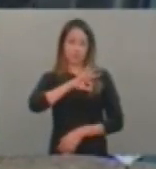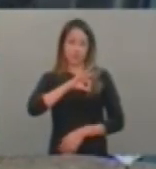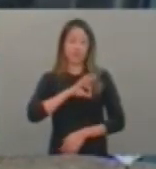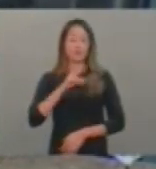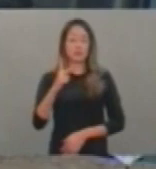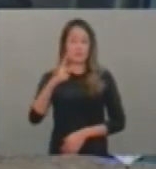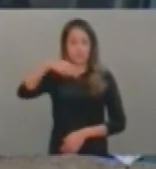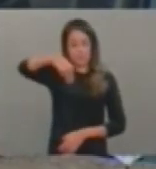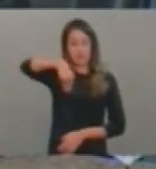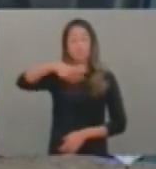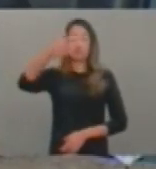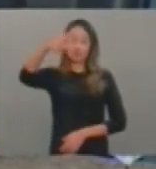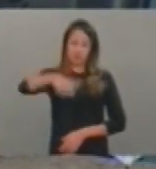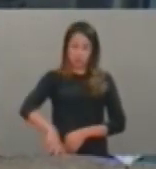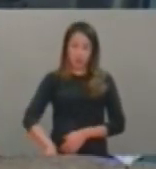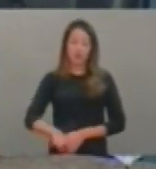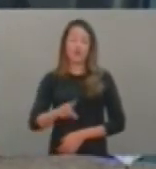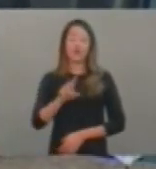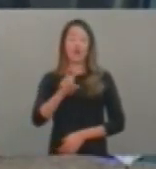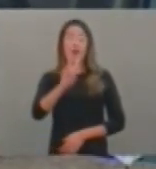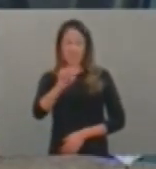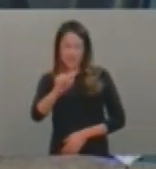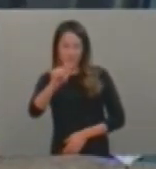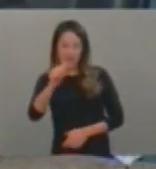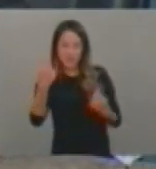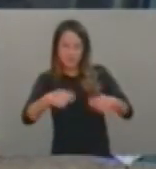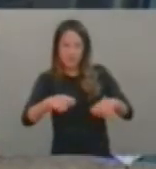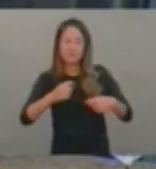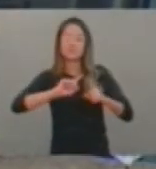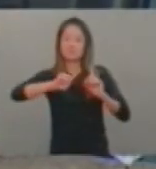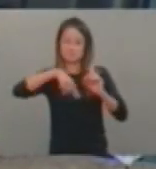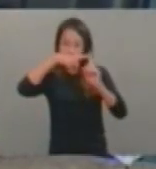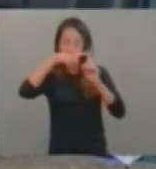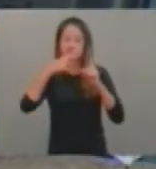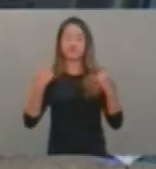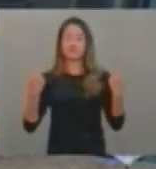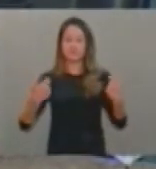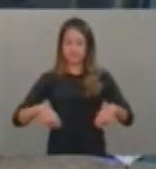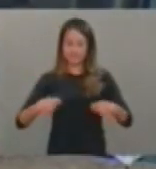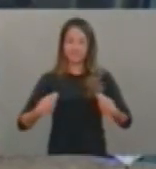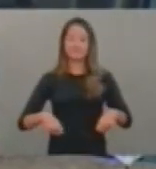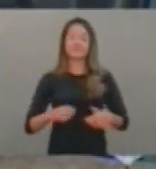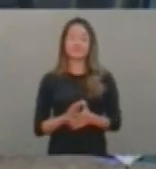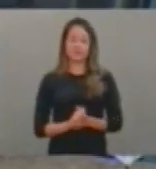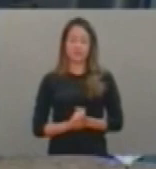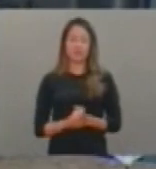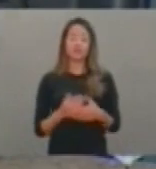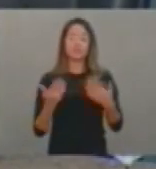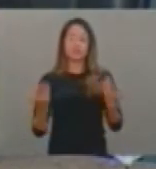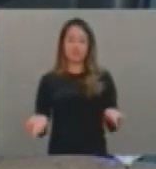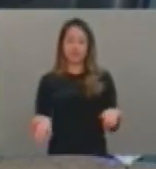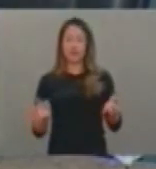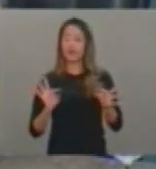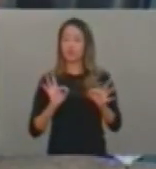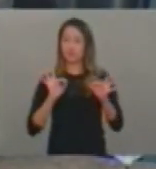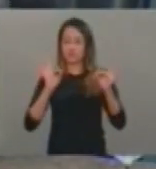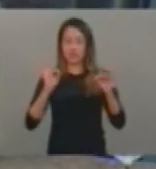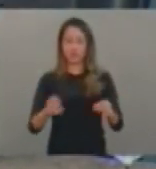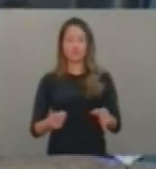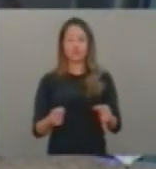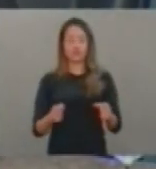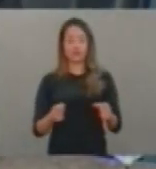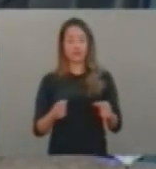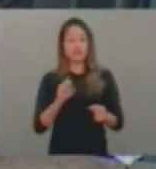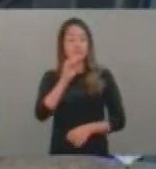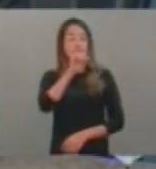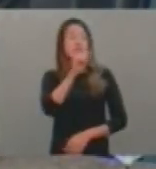que o efetivo realmente é escasso. Nós precisamos de uma polícia que possa investigar e elucidar todos os fatos, seja de assassinato